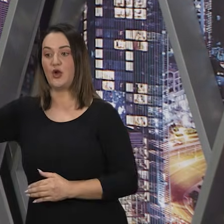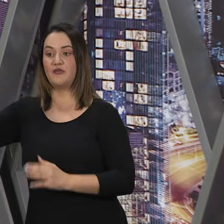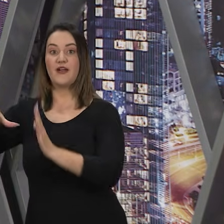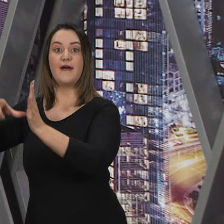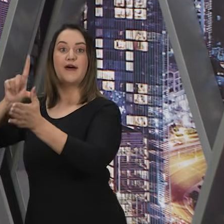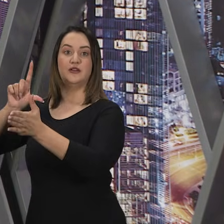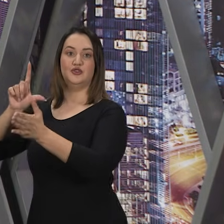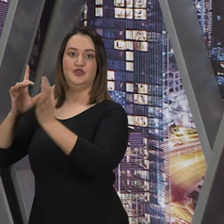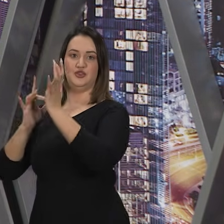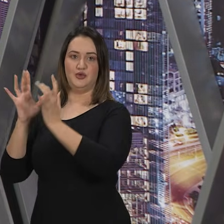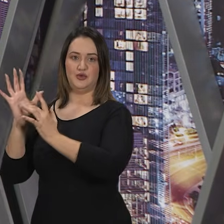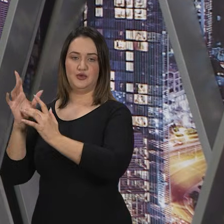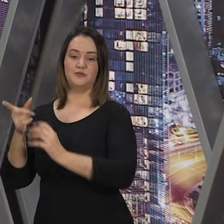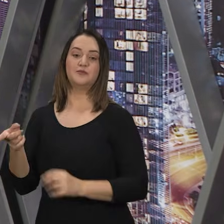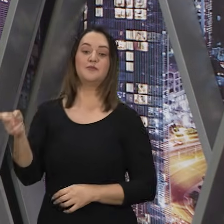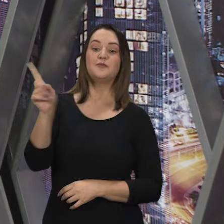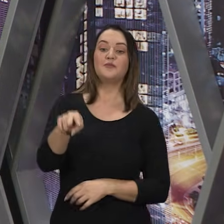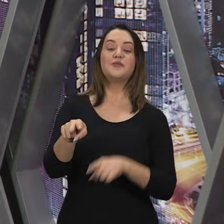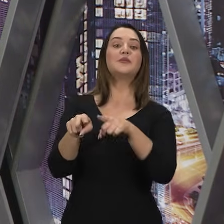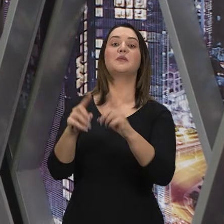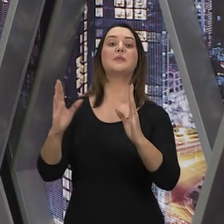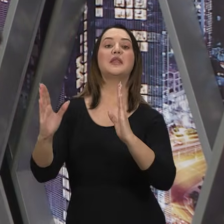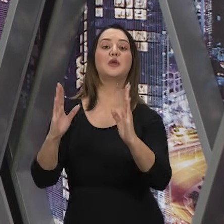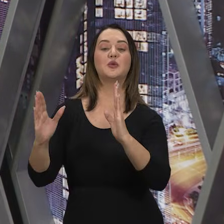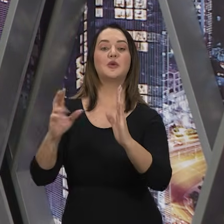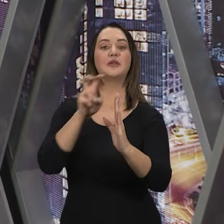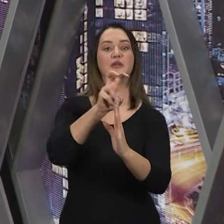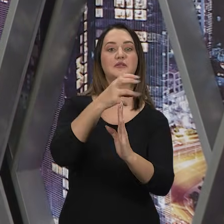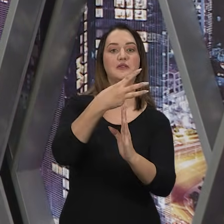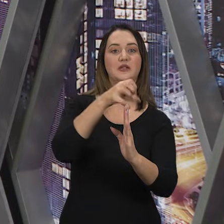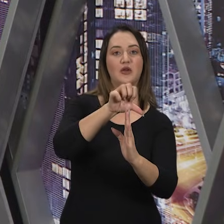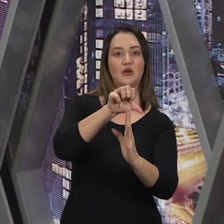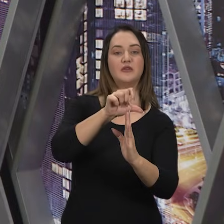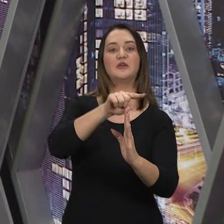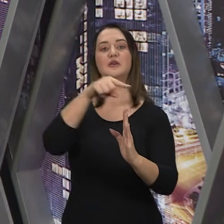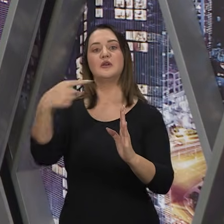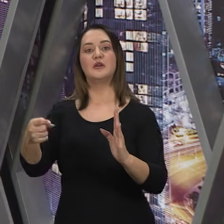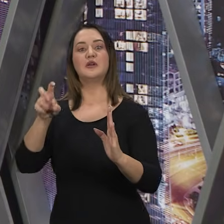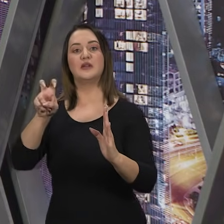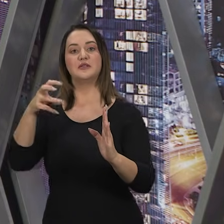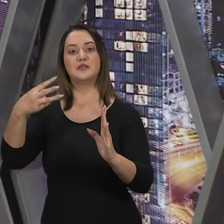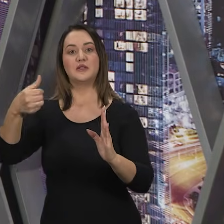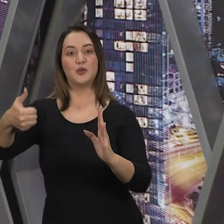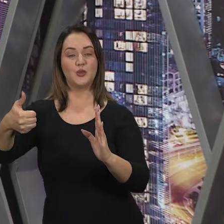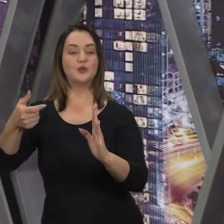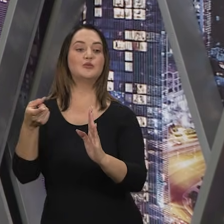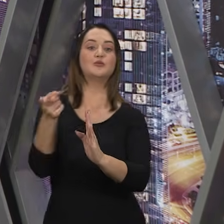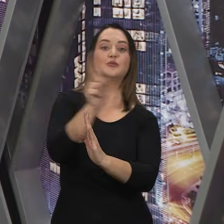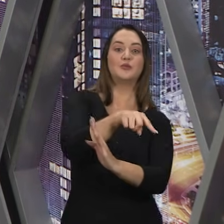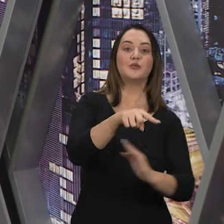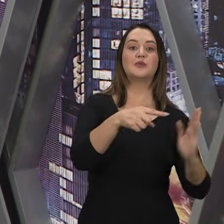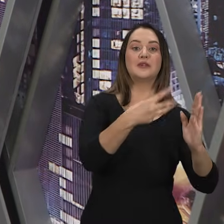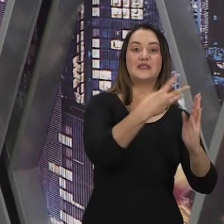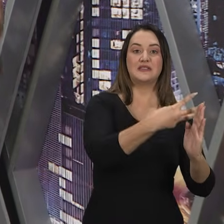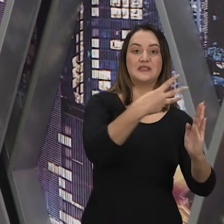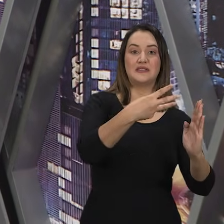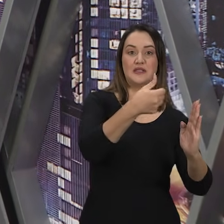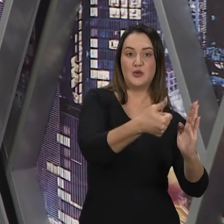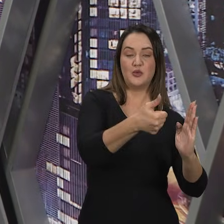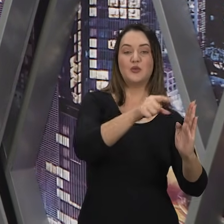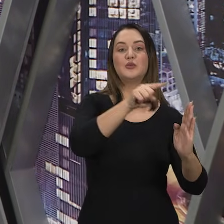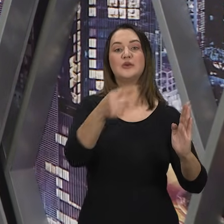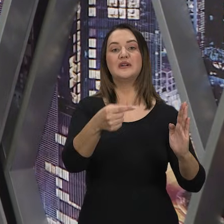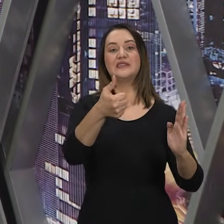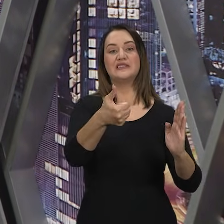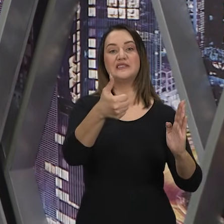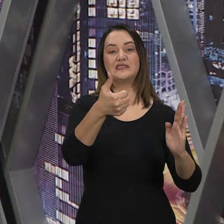539 a.C. O Império Medo-Persa de 539 a 331 a.C. O Império Grego de